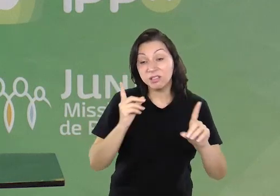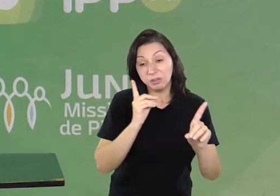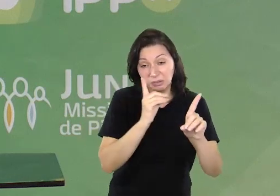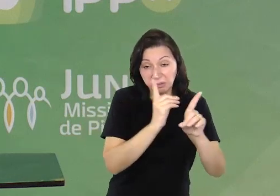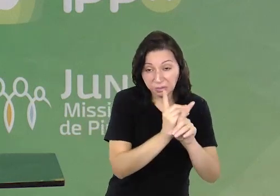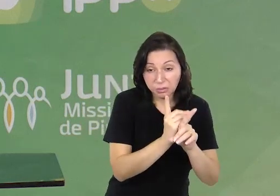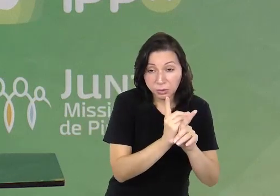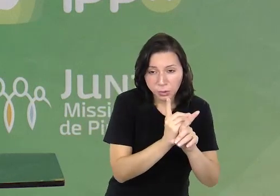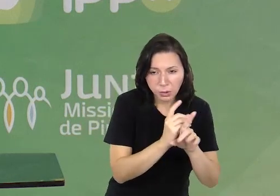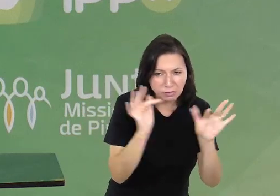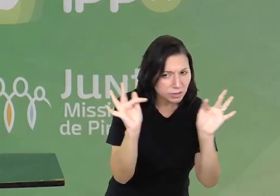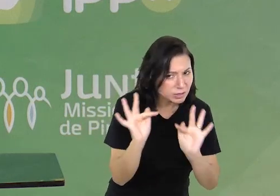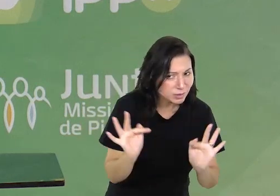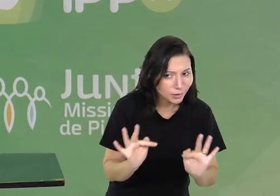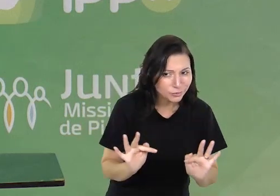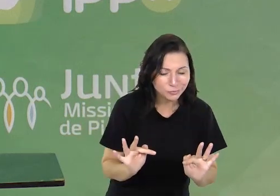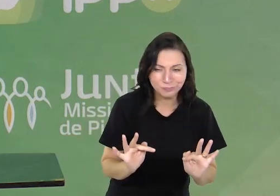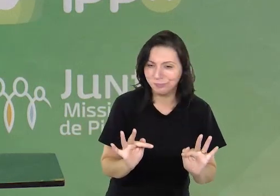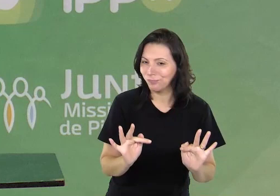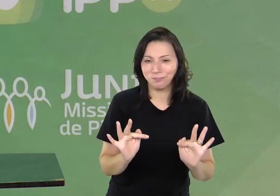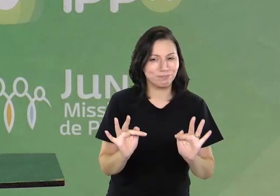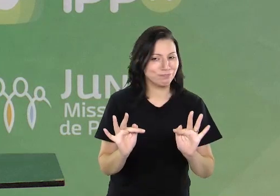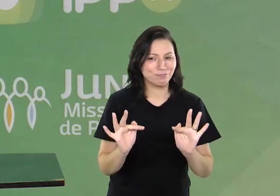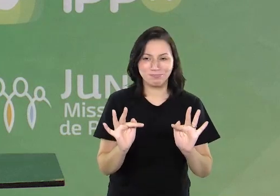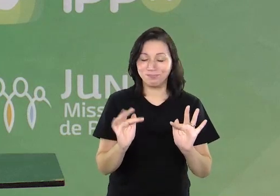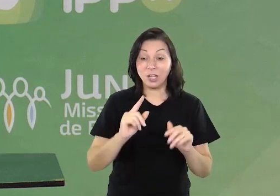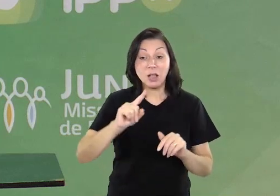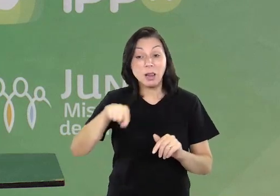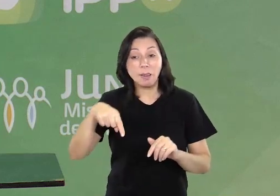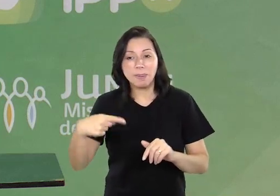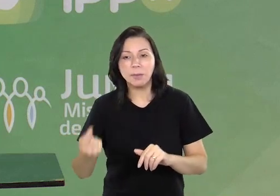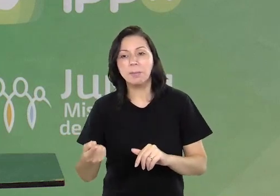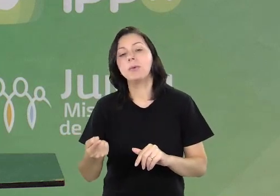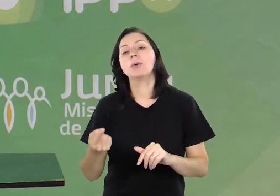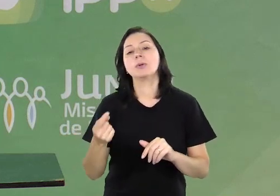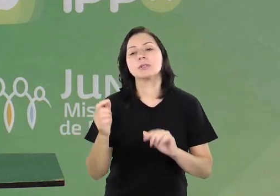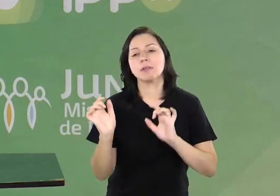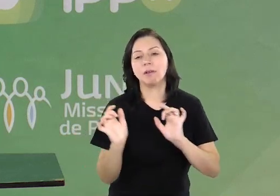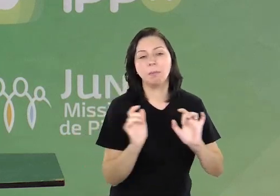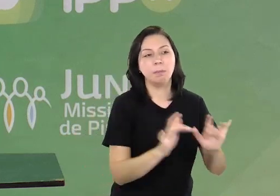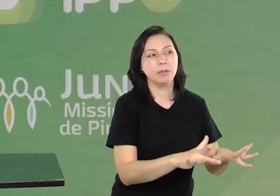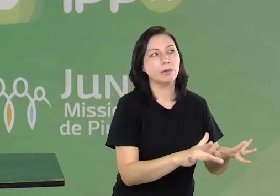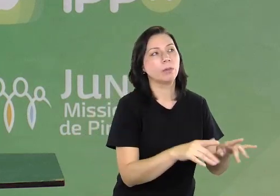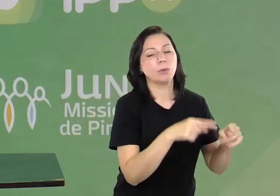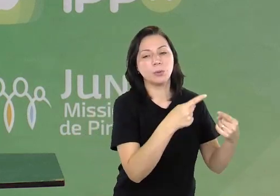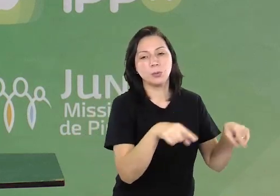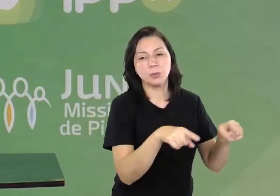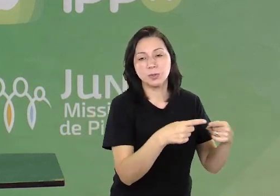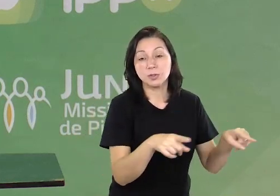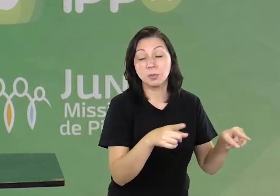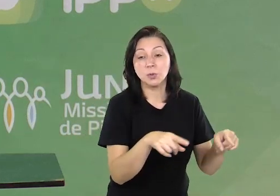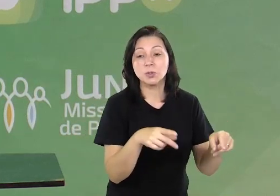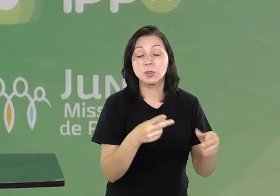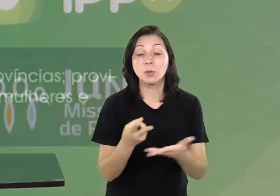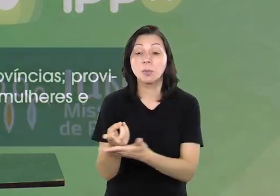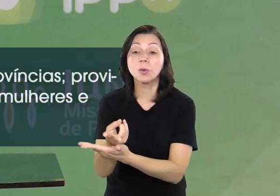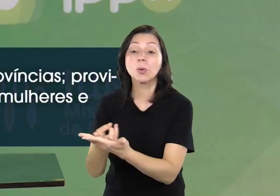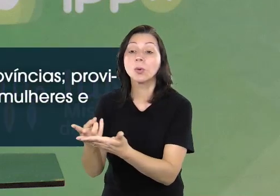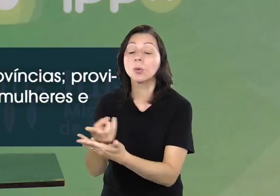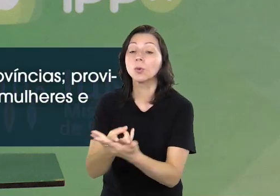terceira ponte que foi buscar prazer no sexo olha comigo aí a parte cedo Versículo